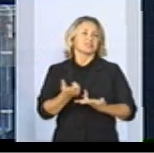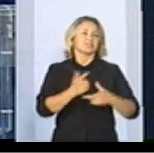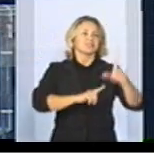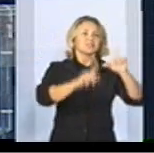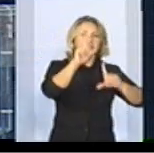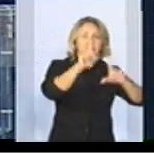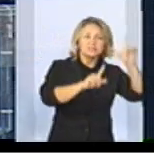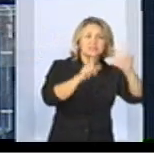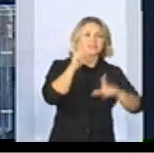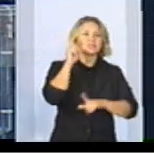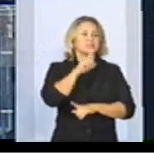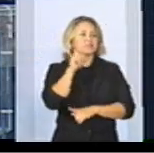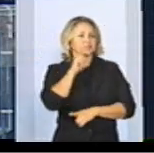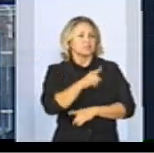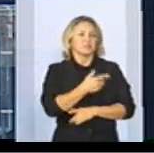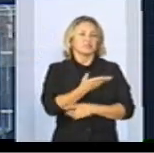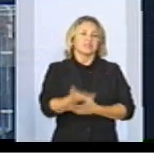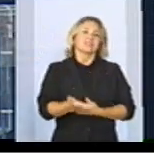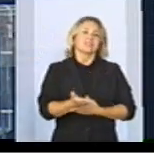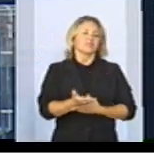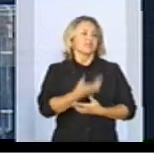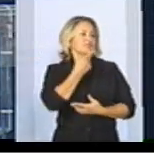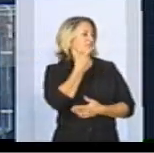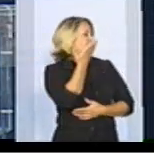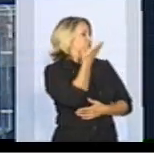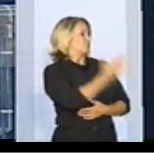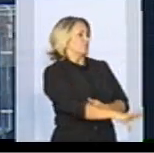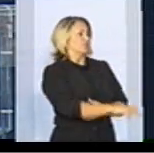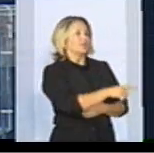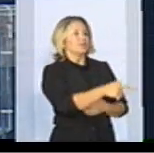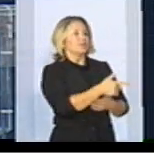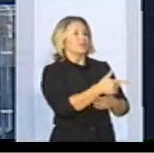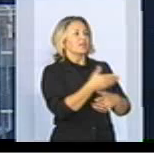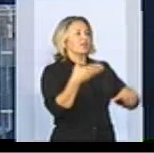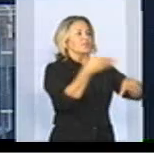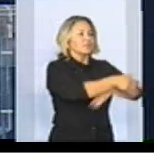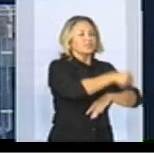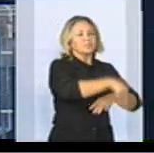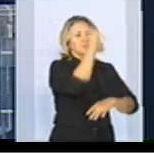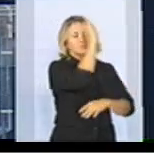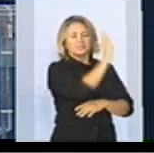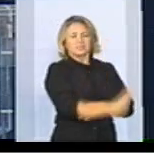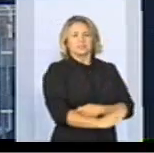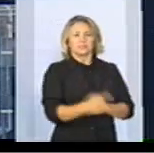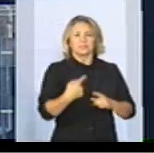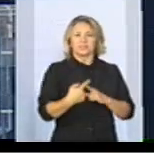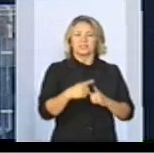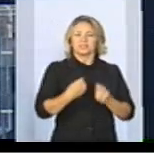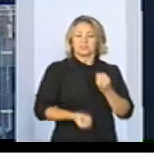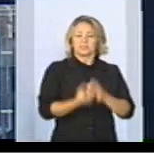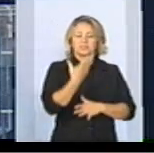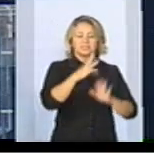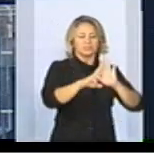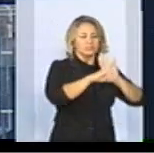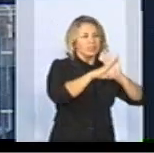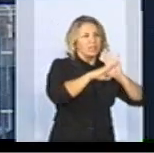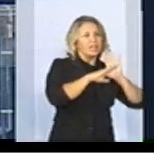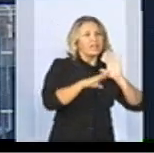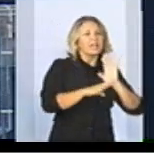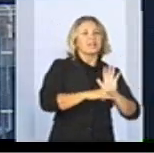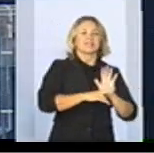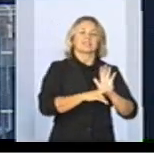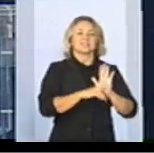americanas, vão se negar a investir num país do tamanho do país do Brasil por uma criação de regras tão simples e que garantem